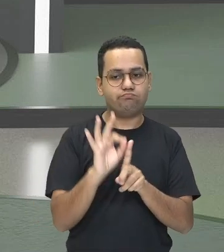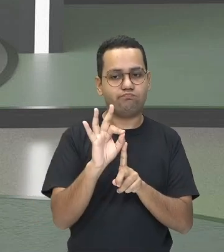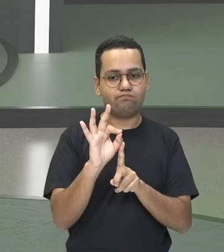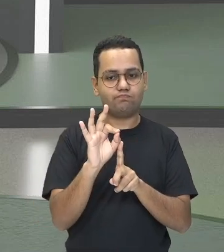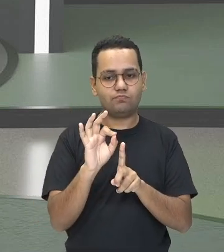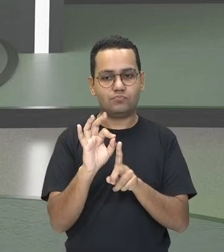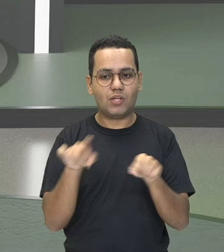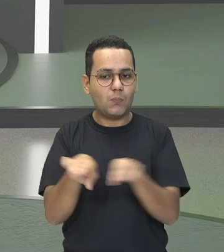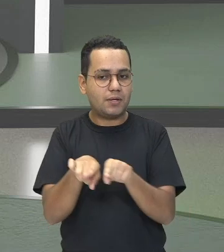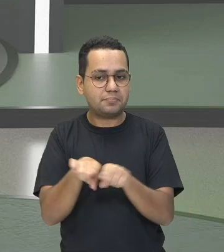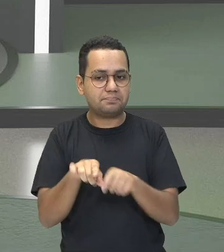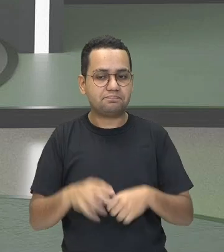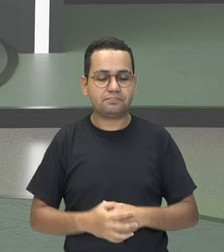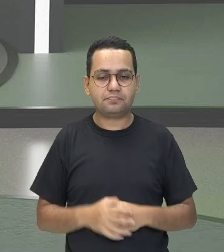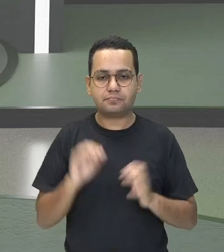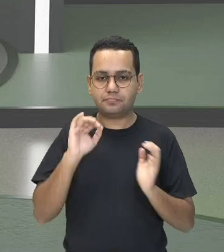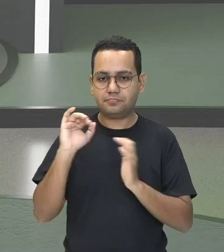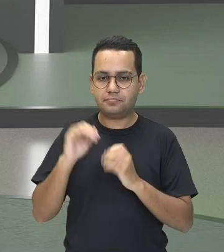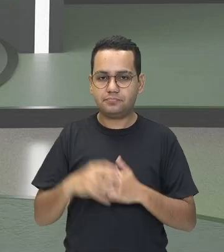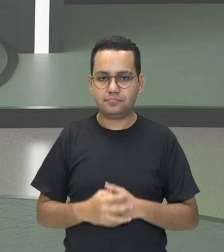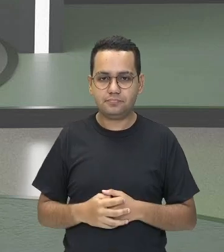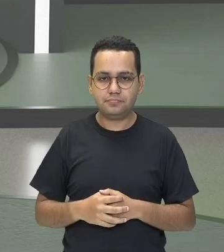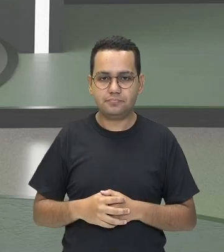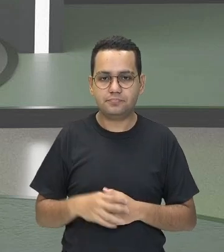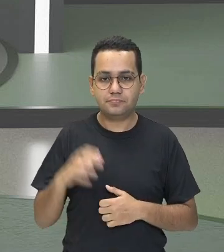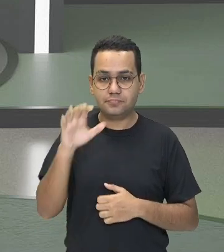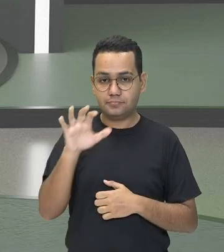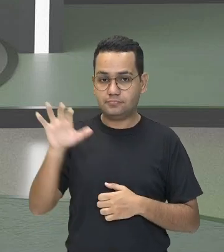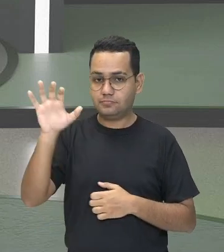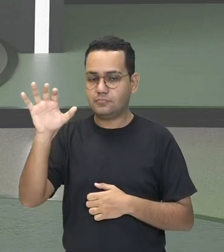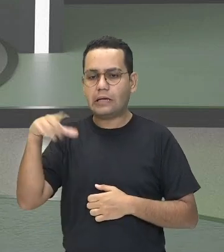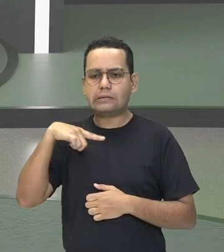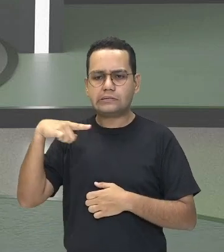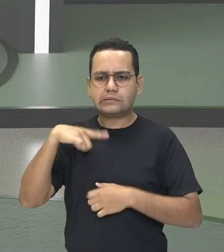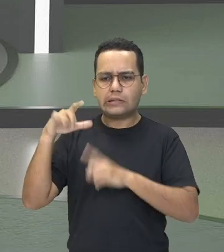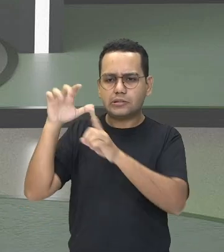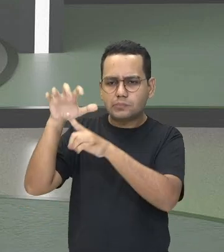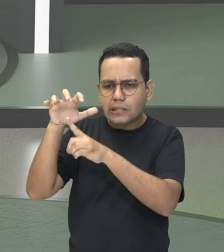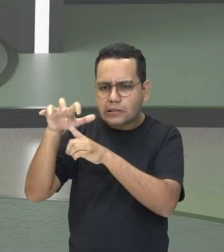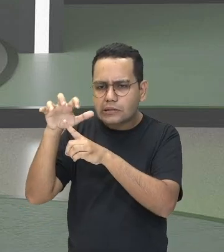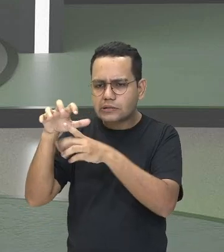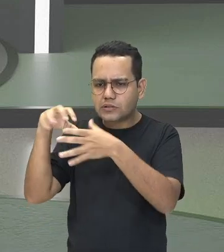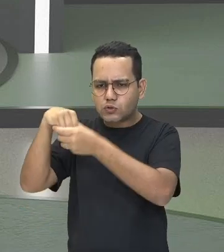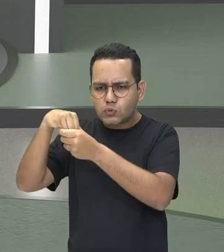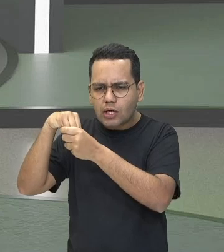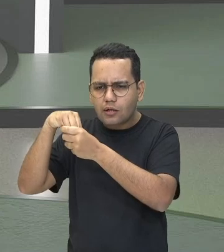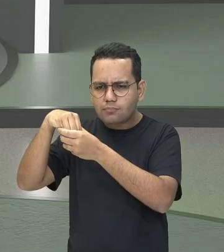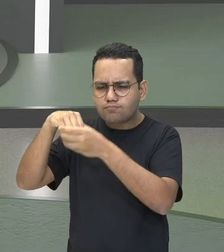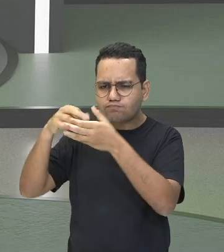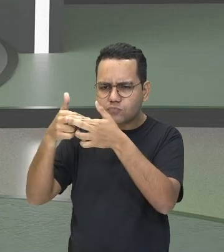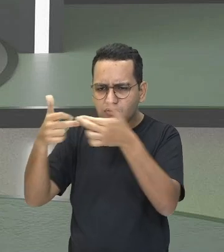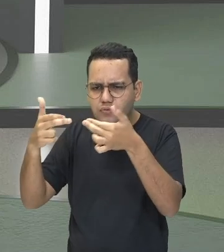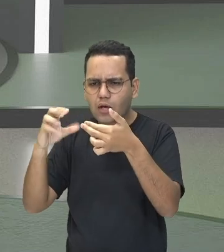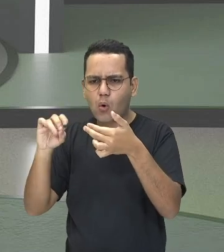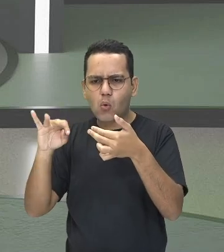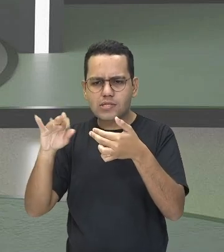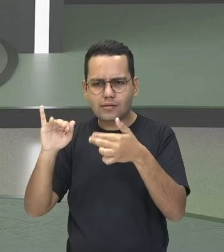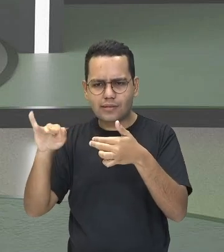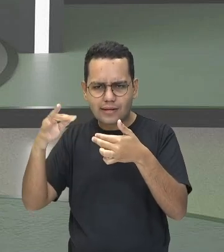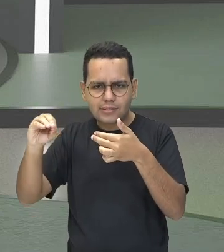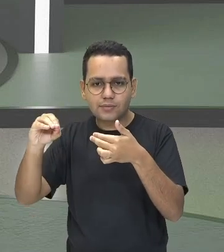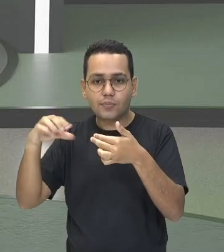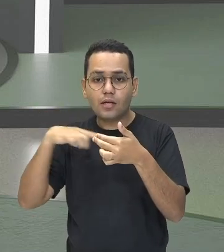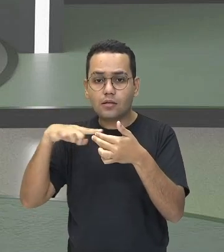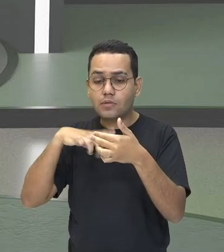Por exemplo quando aumenta a concentração dos reagentes o que que acontece eu tô colocando mais reagentes ali que vão